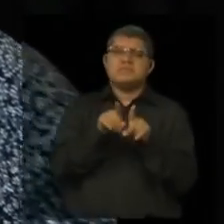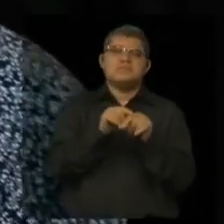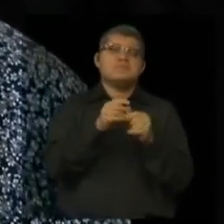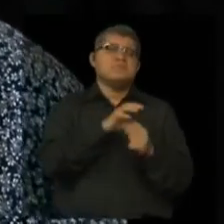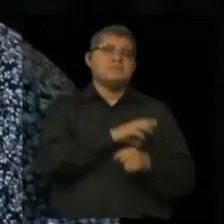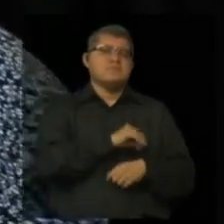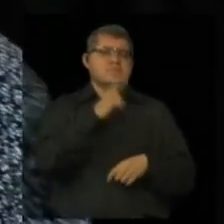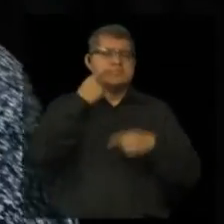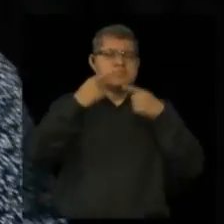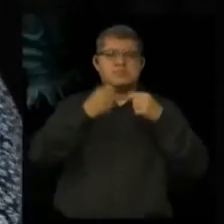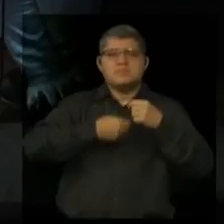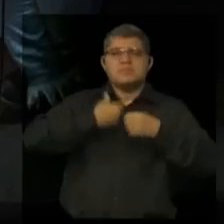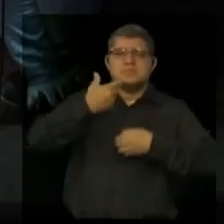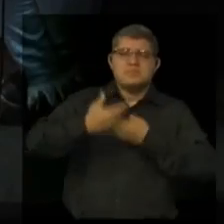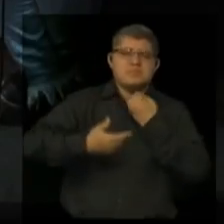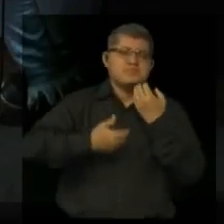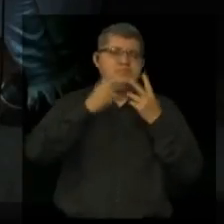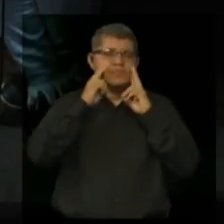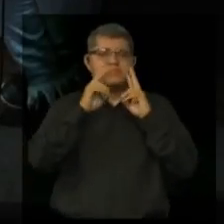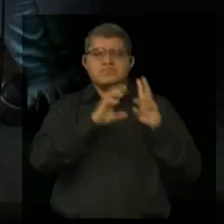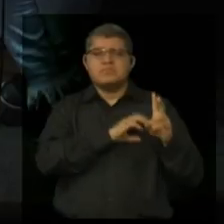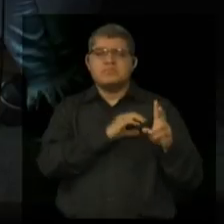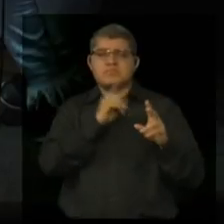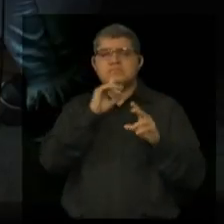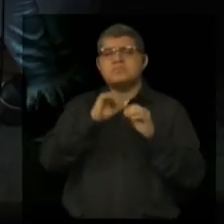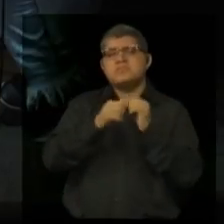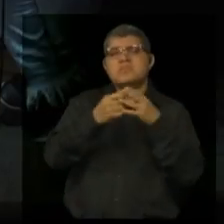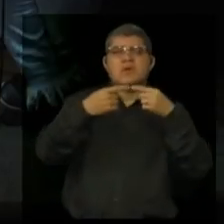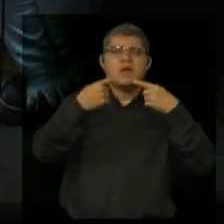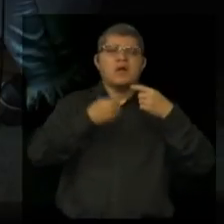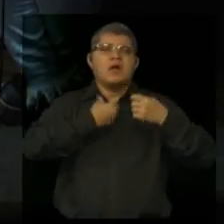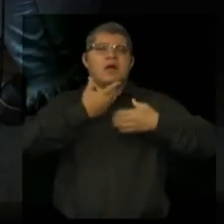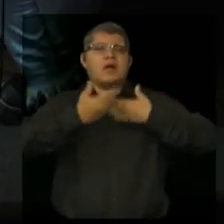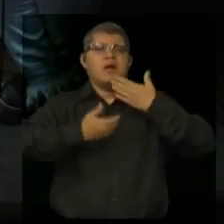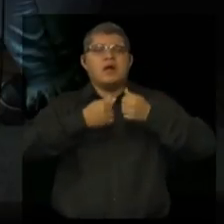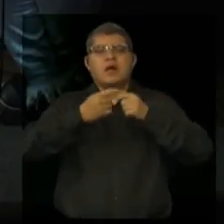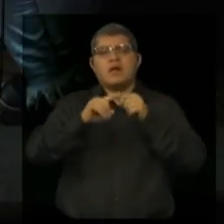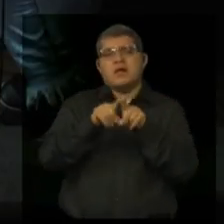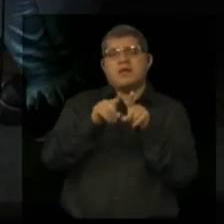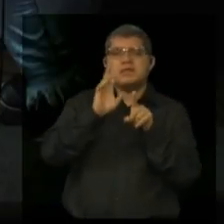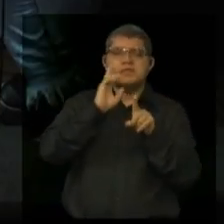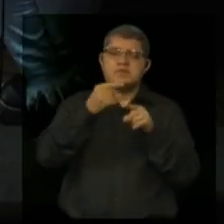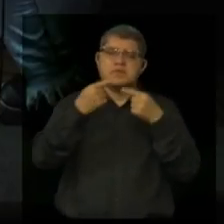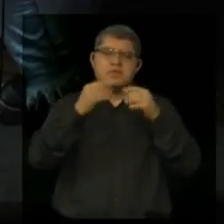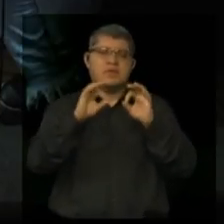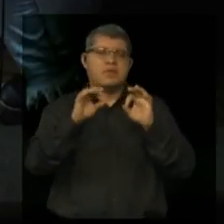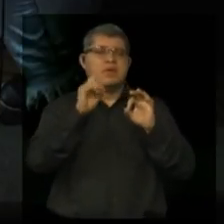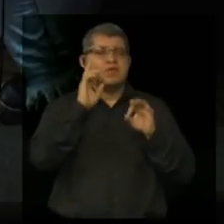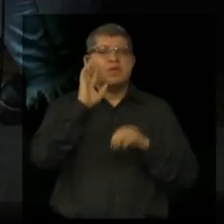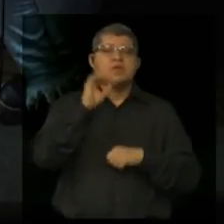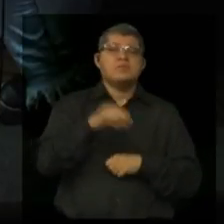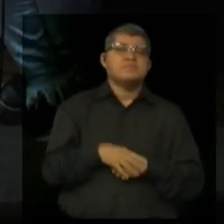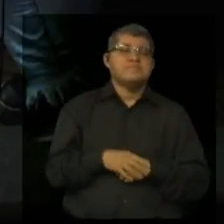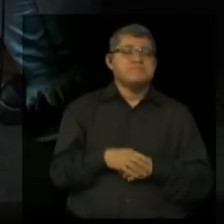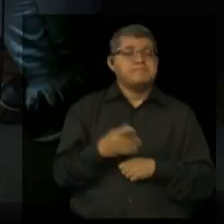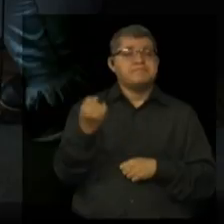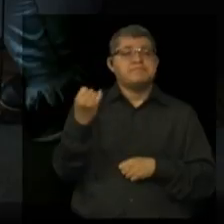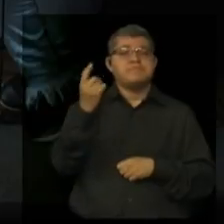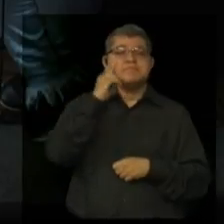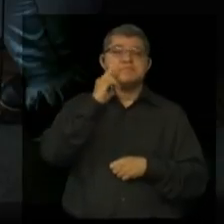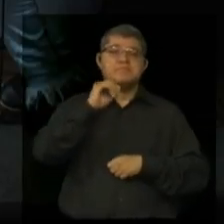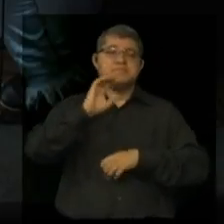eu gosto muito de você recitando. Eu sou muito apaixonada pela poesia em si, né? Na poesia também, não musicada. E quando